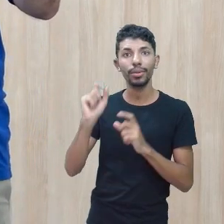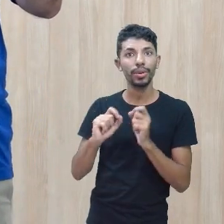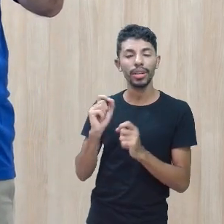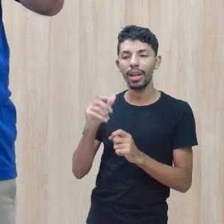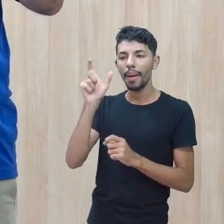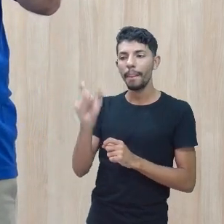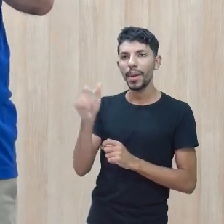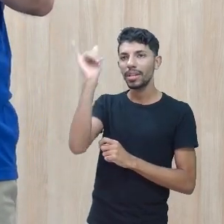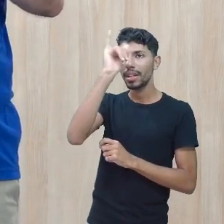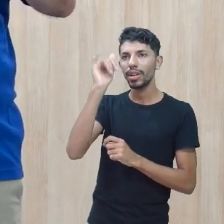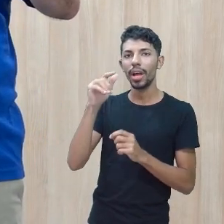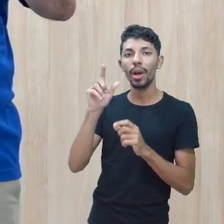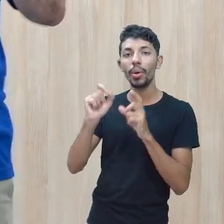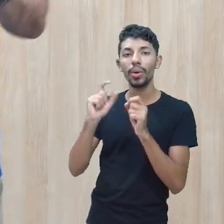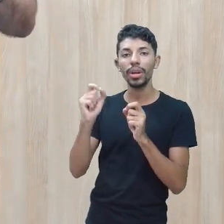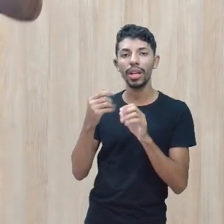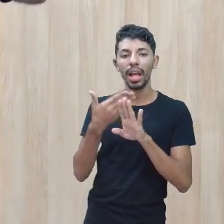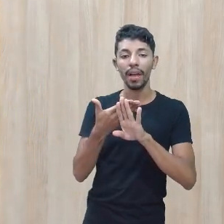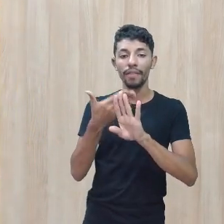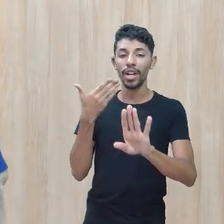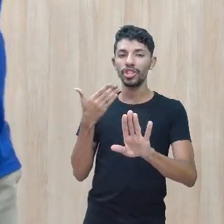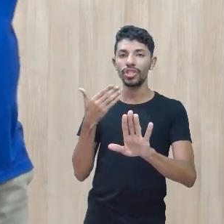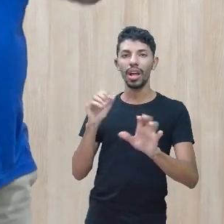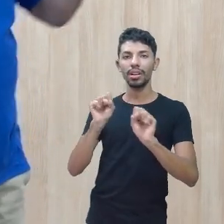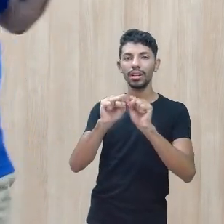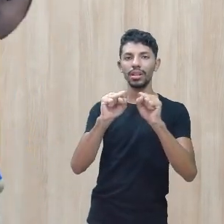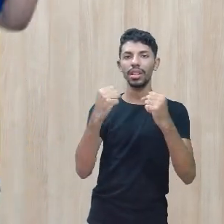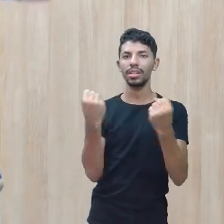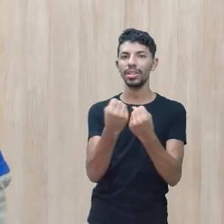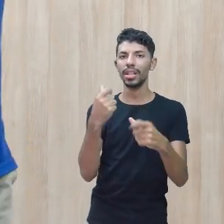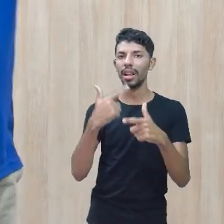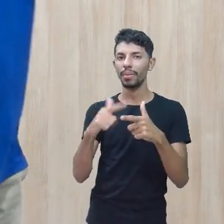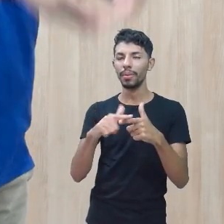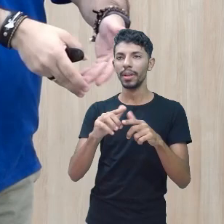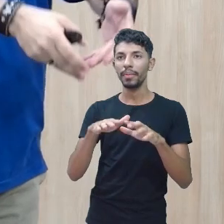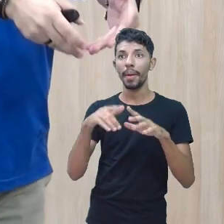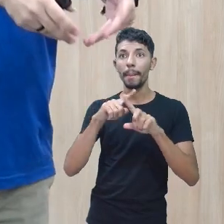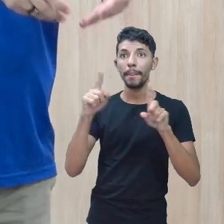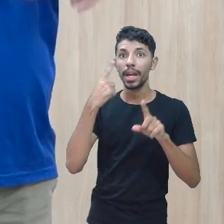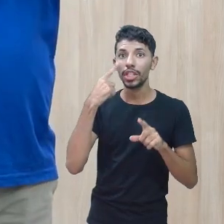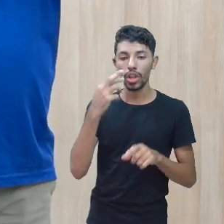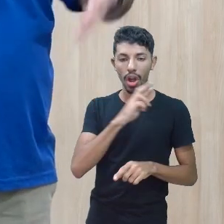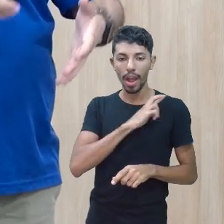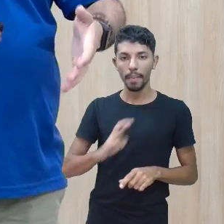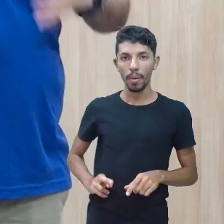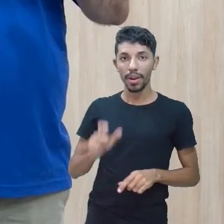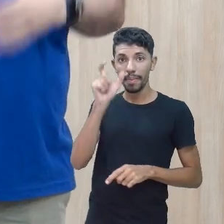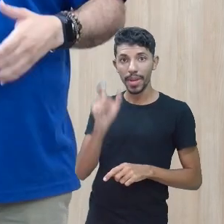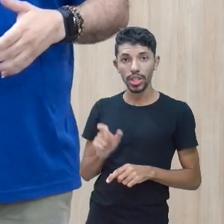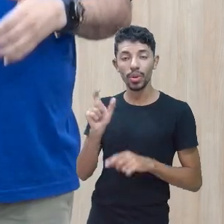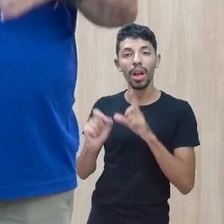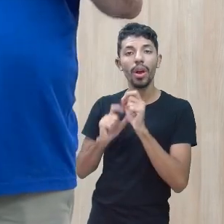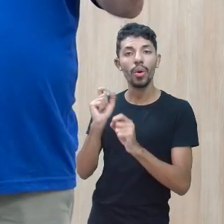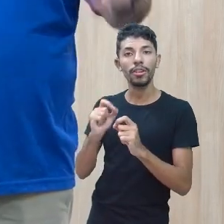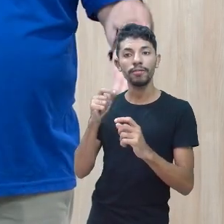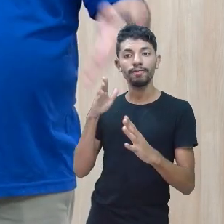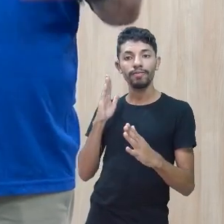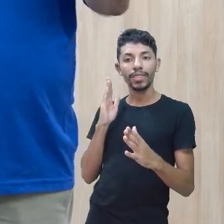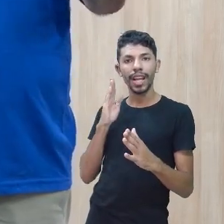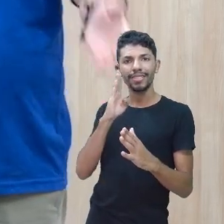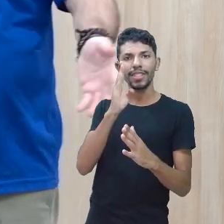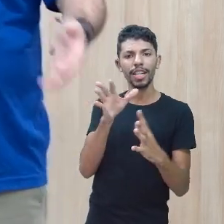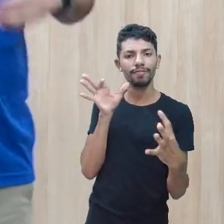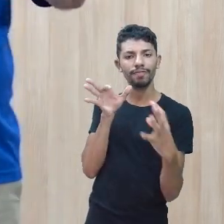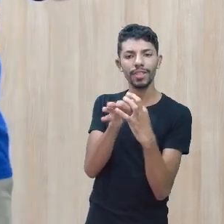problemas da sociedade, não se envolve. O republicano é aquele que se envolve diretamente, né, nos problemas da cidade,